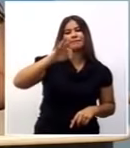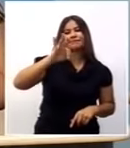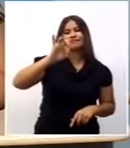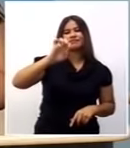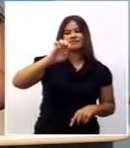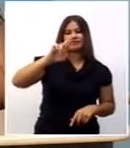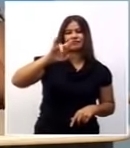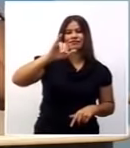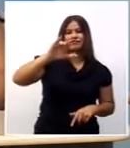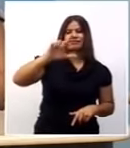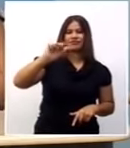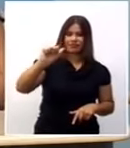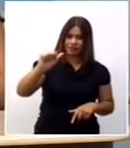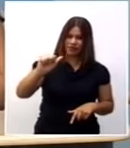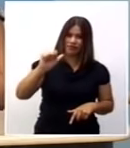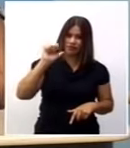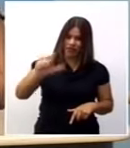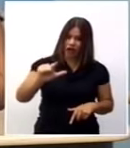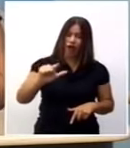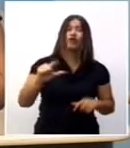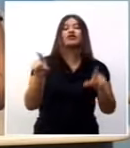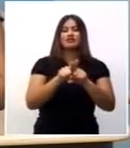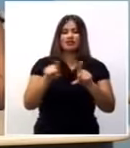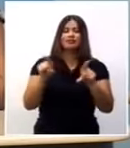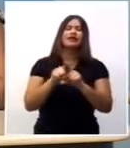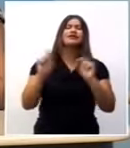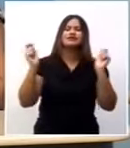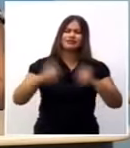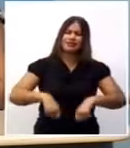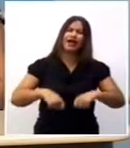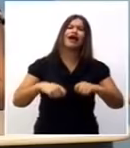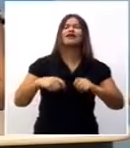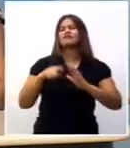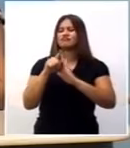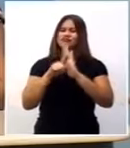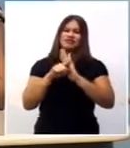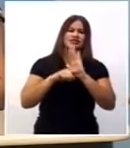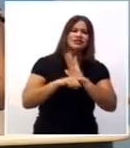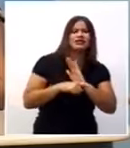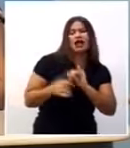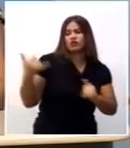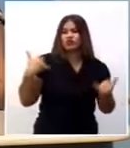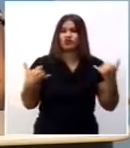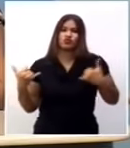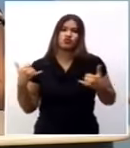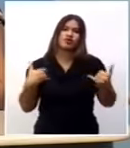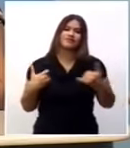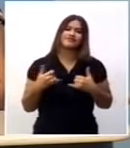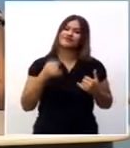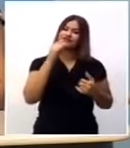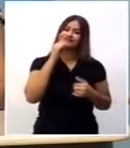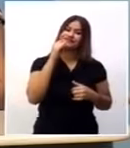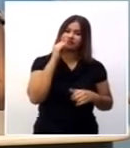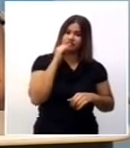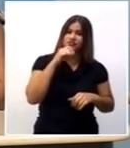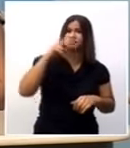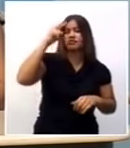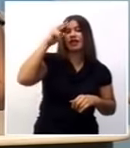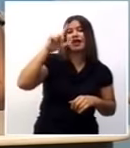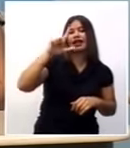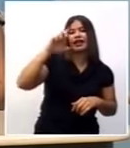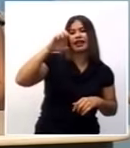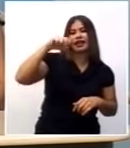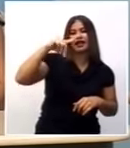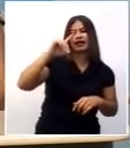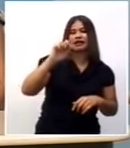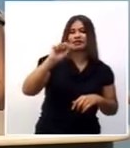os contos, eles também continuam. Quantas pessoas a gente sabe, eu conheço as lendas da minha mãe, do meu pai, as minhas